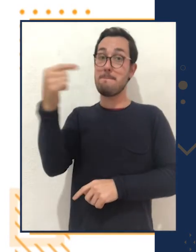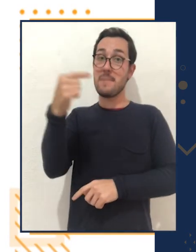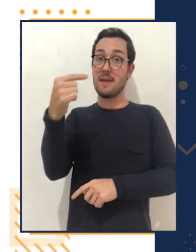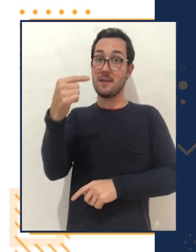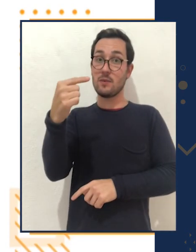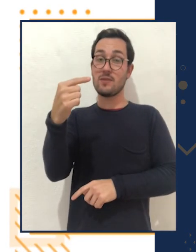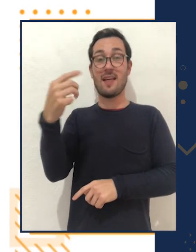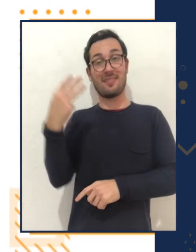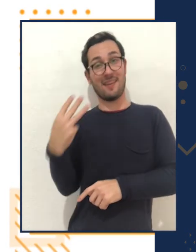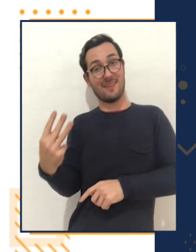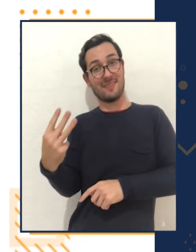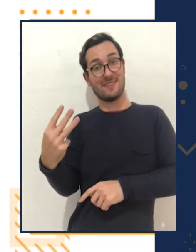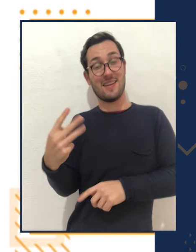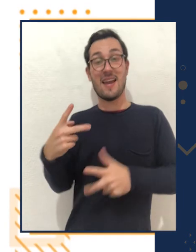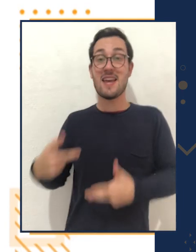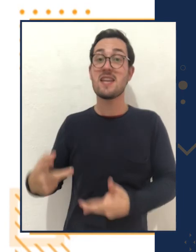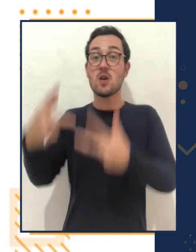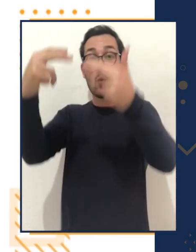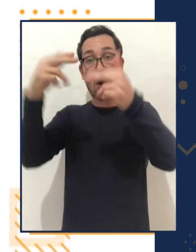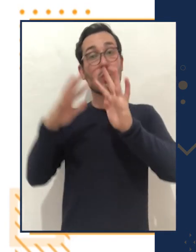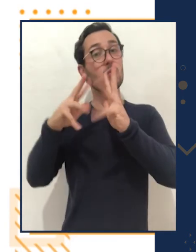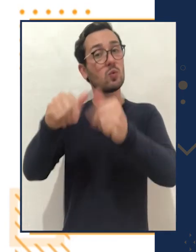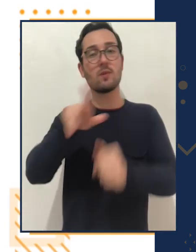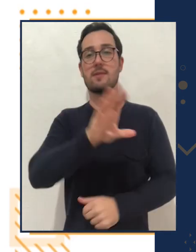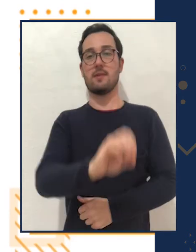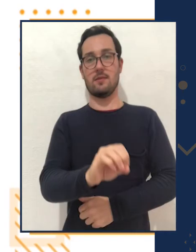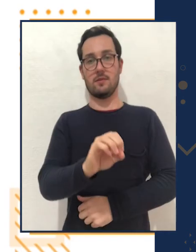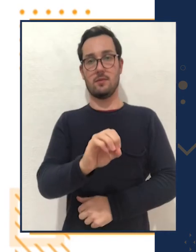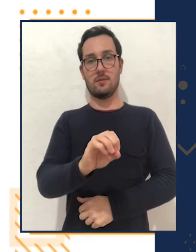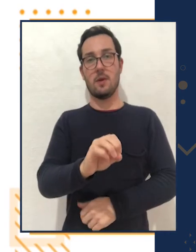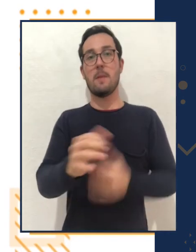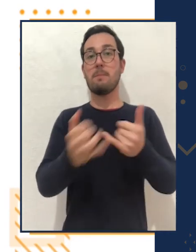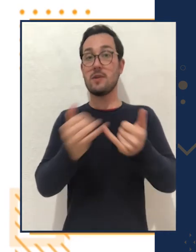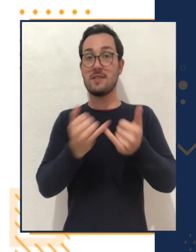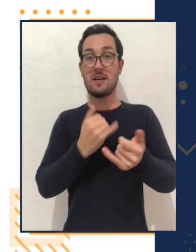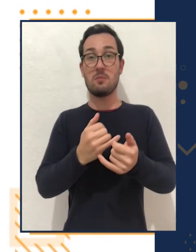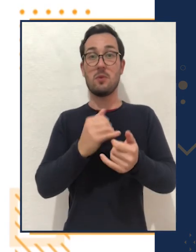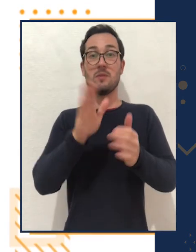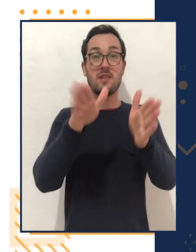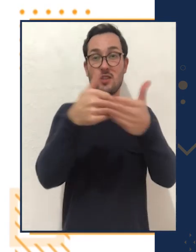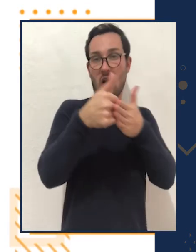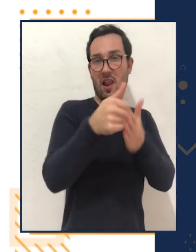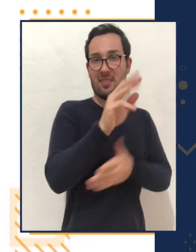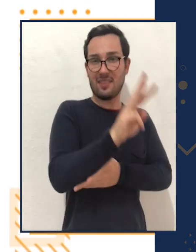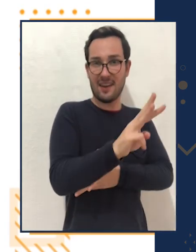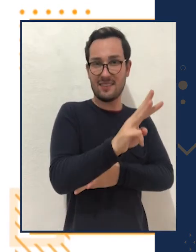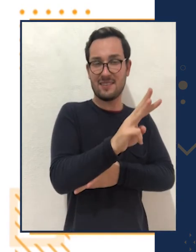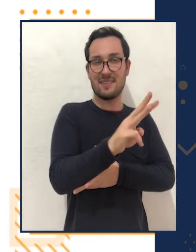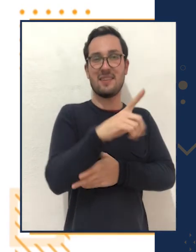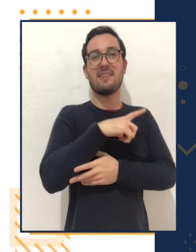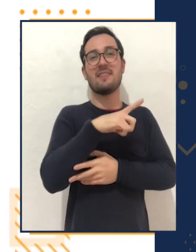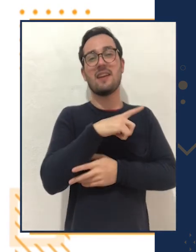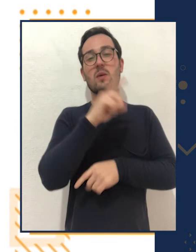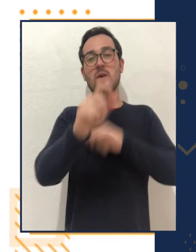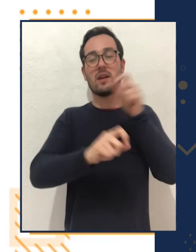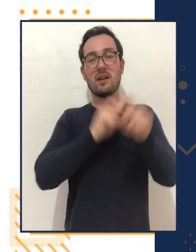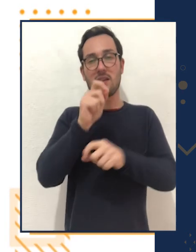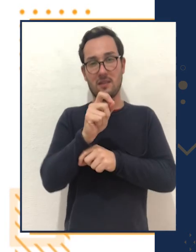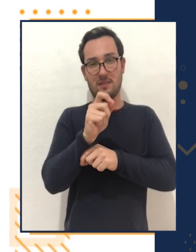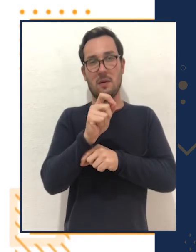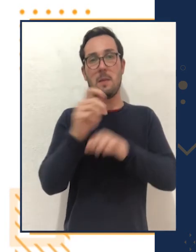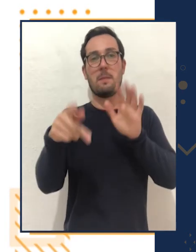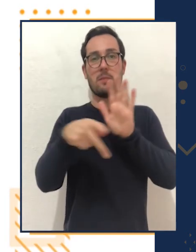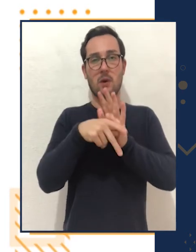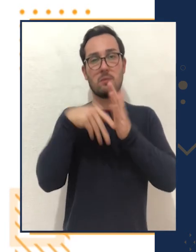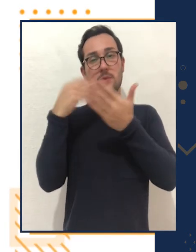indo em direção ao nó B, e a corrente 3, no caso, está indo para baixo, então ela está saindo do nó B. Então, chegando no nó, a